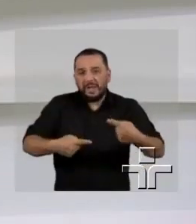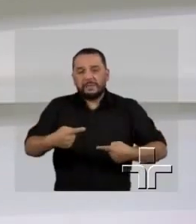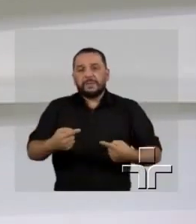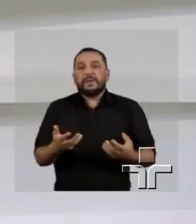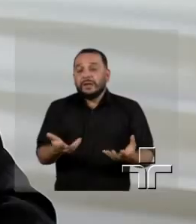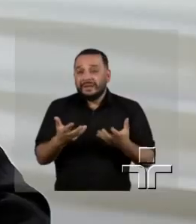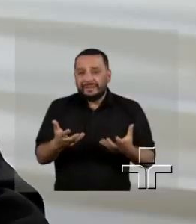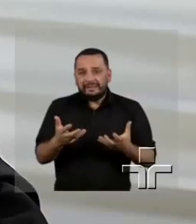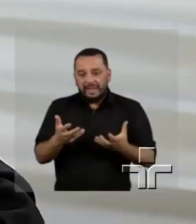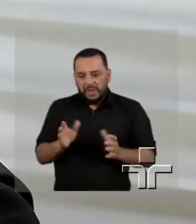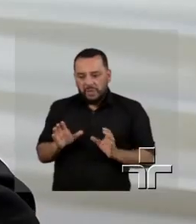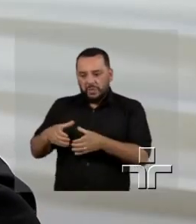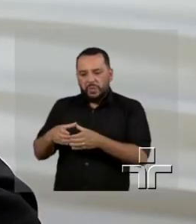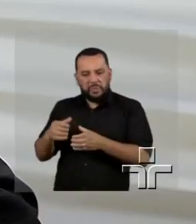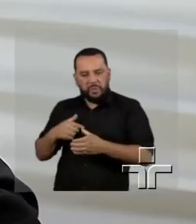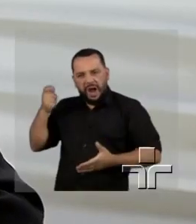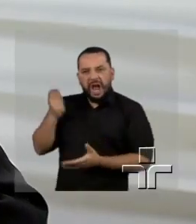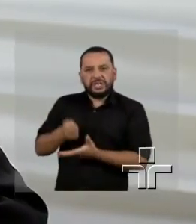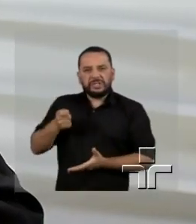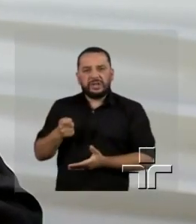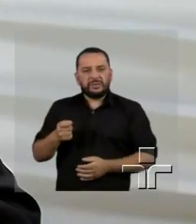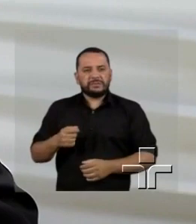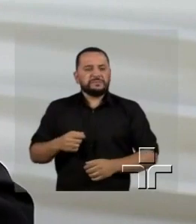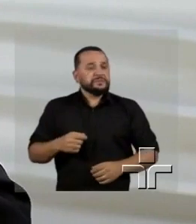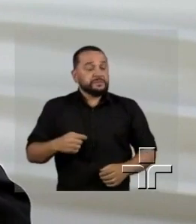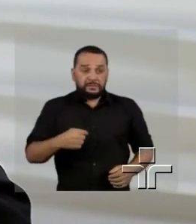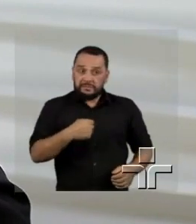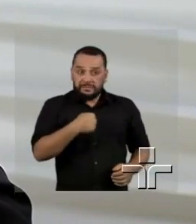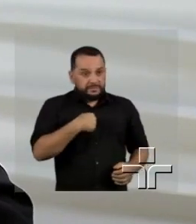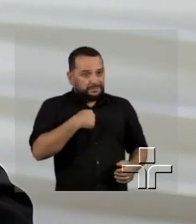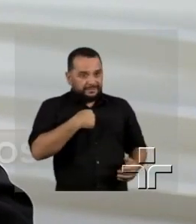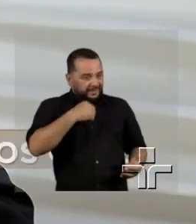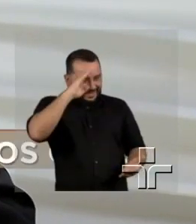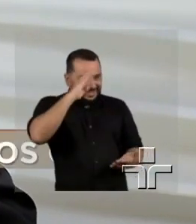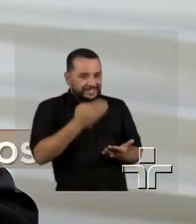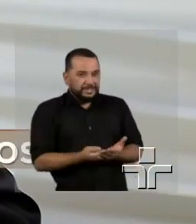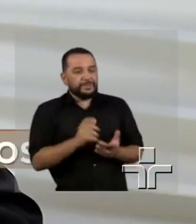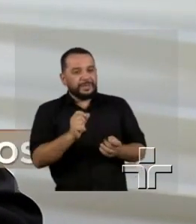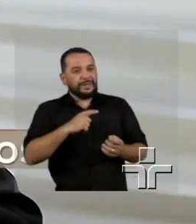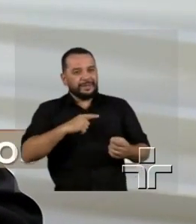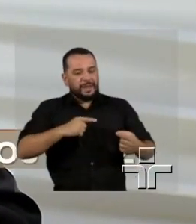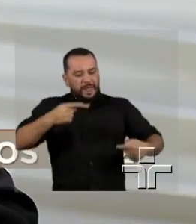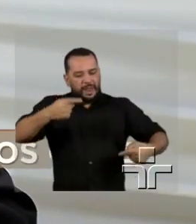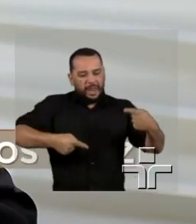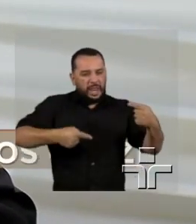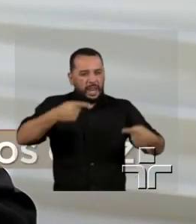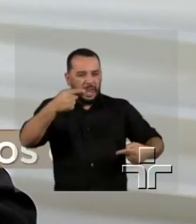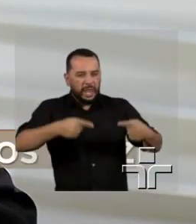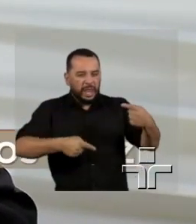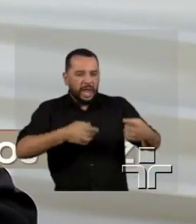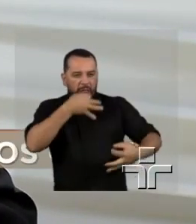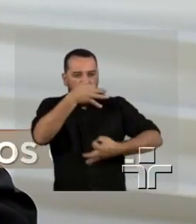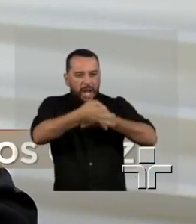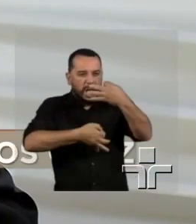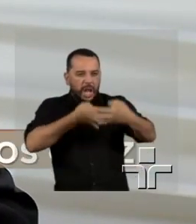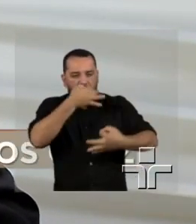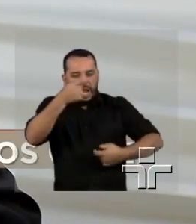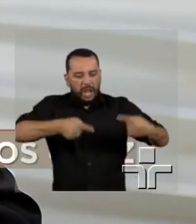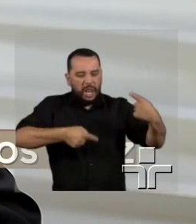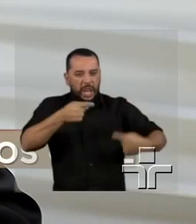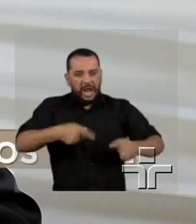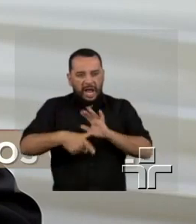de excepcional. Uhum. A gente vai começar nosso giro aqui de entrevistadores pela Cris, depois vamos continuar aqui nessa